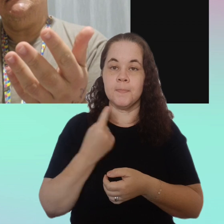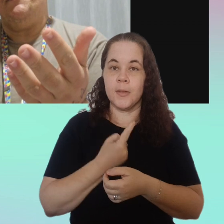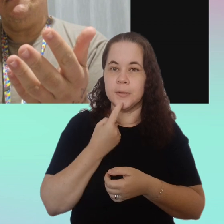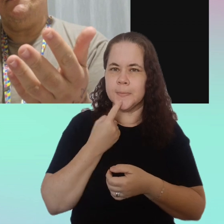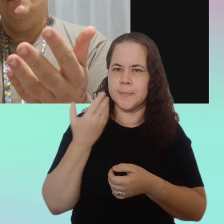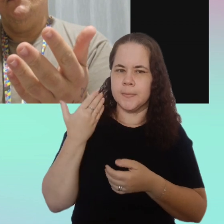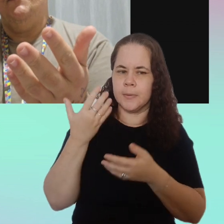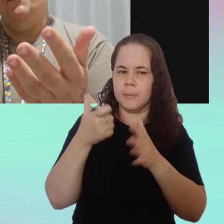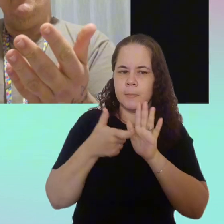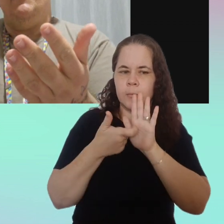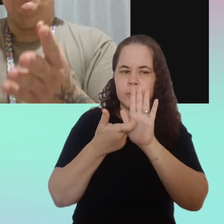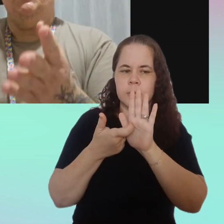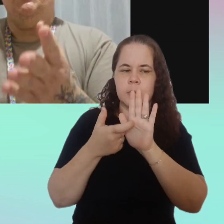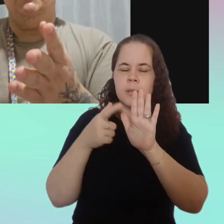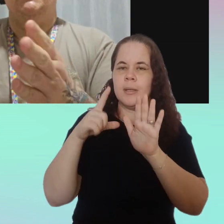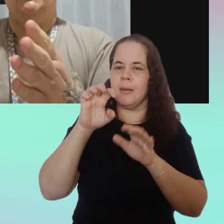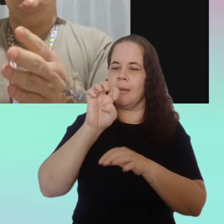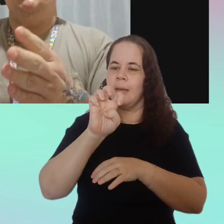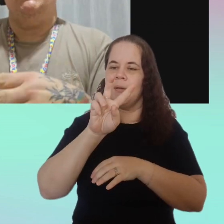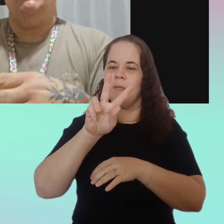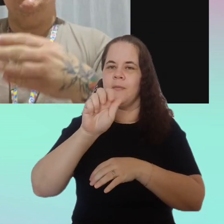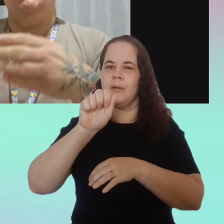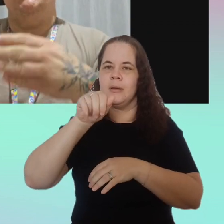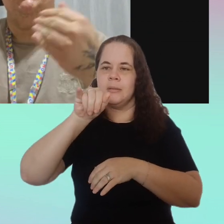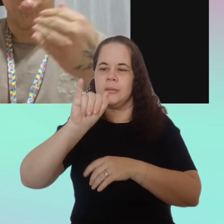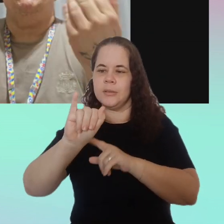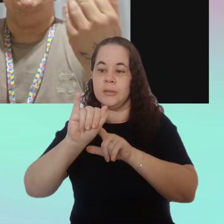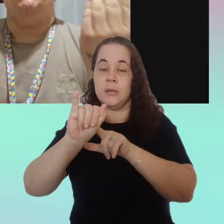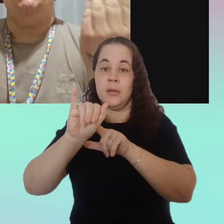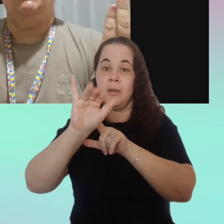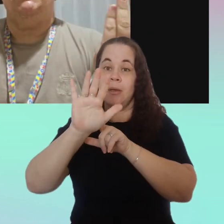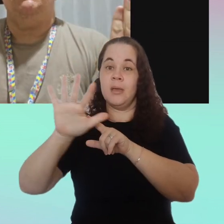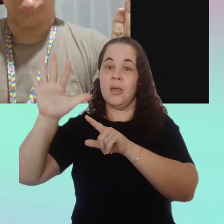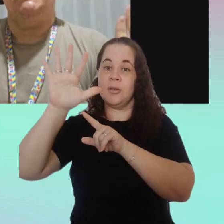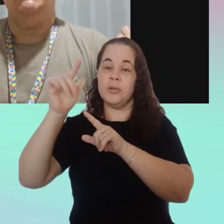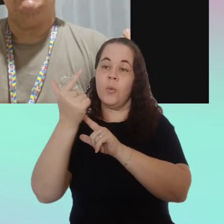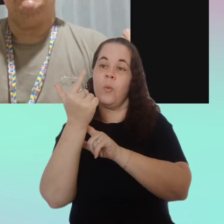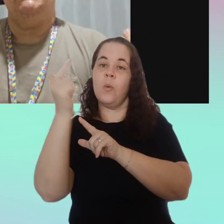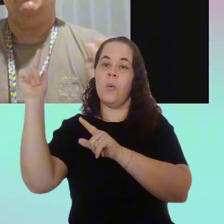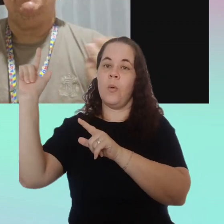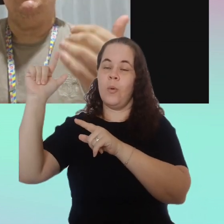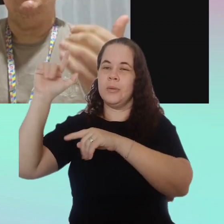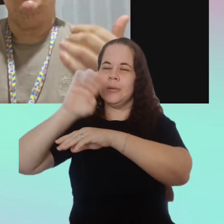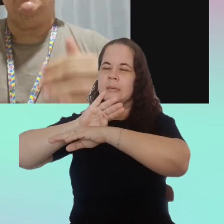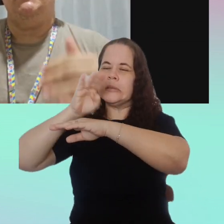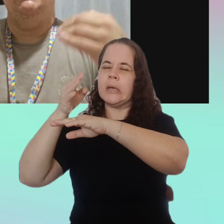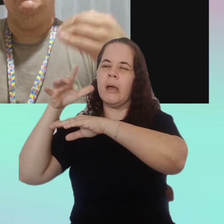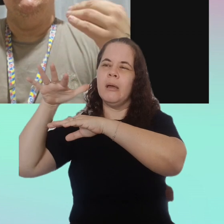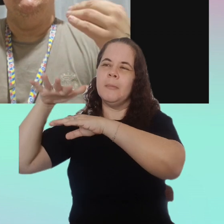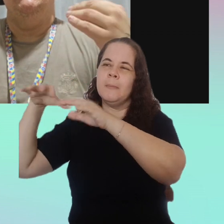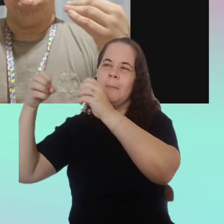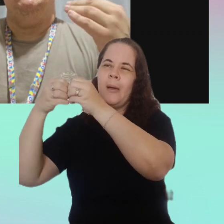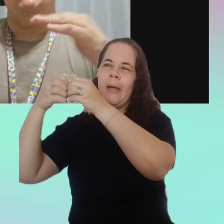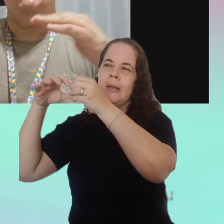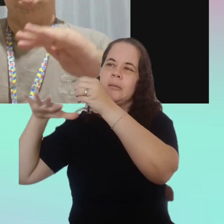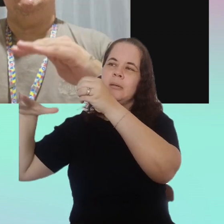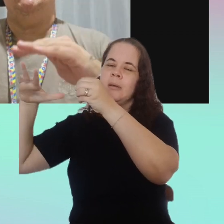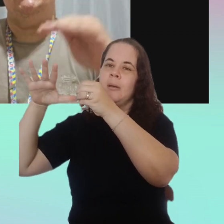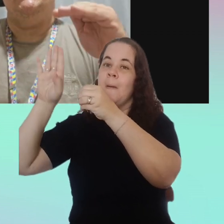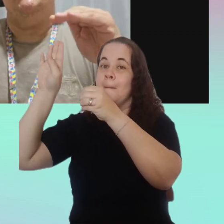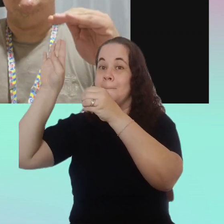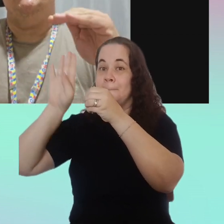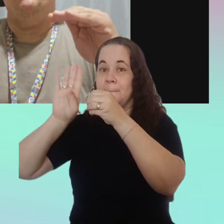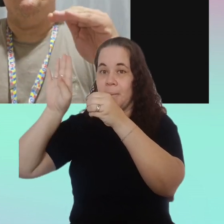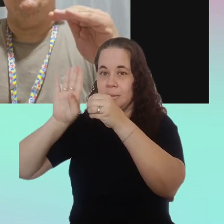aí, por exemplo, o Evani, que é de outra região que corresponde à região serrana, né? Baturité, que é a parte